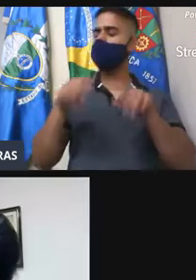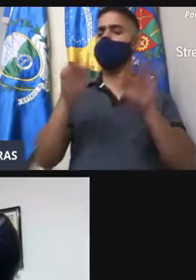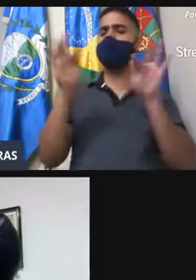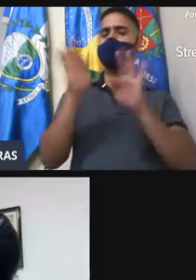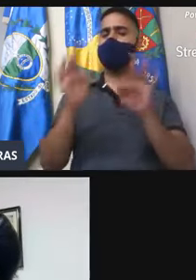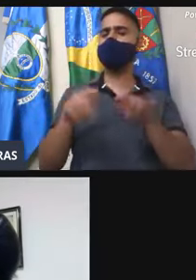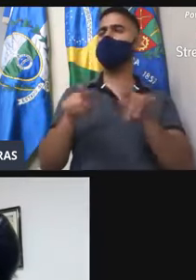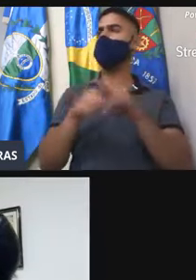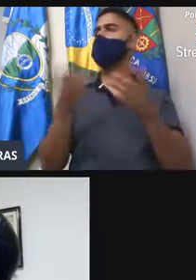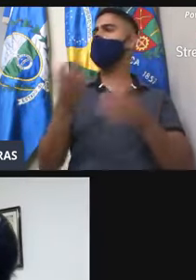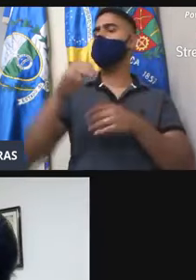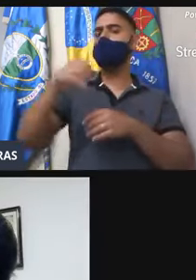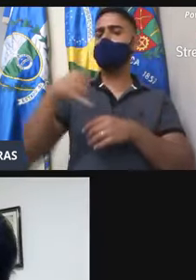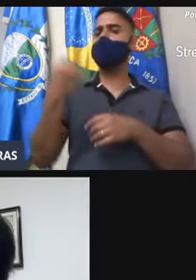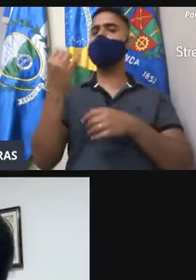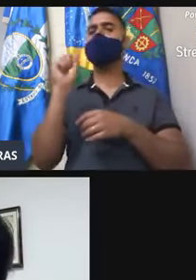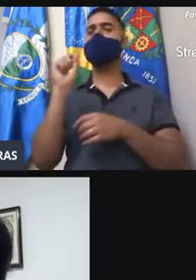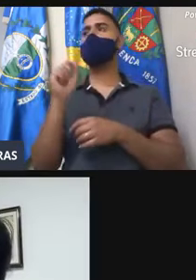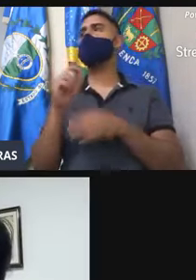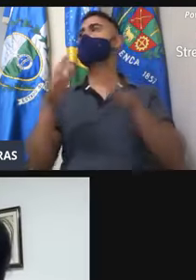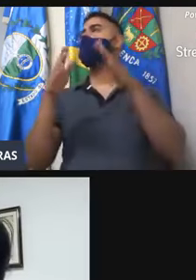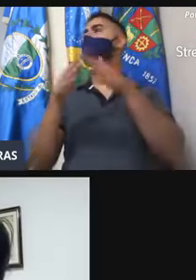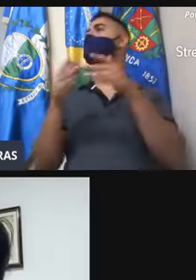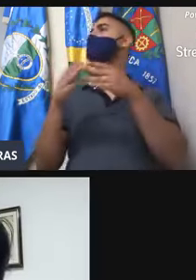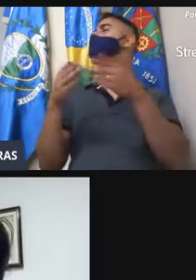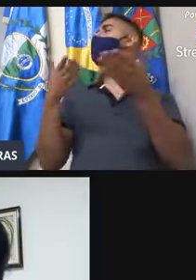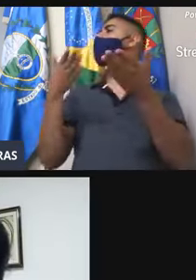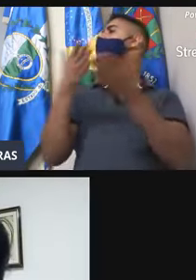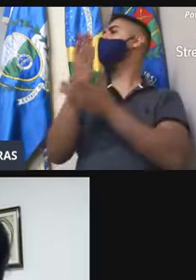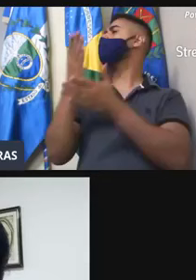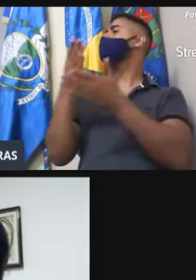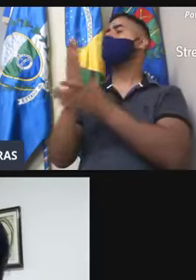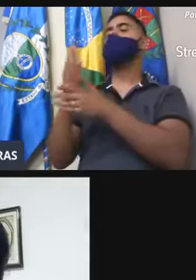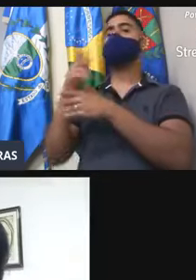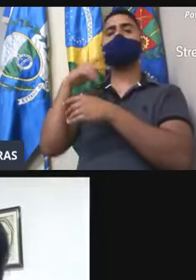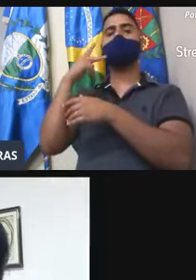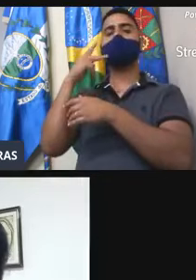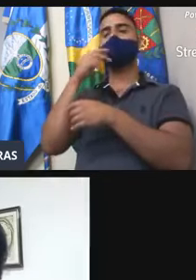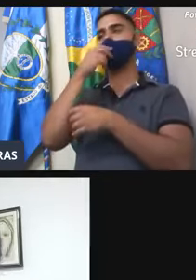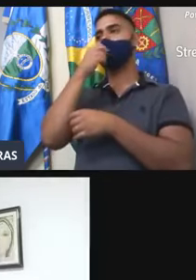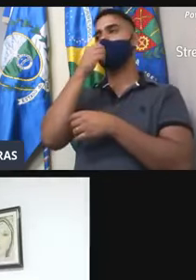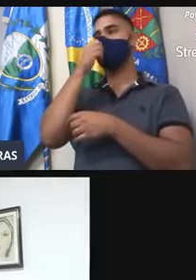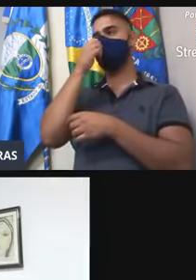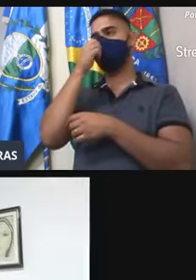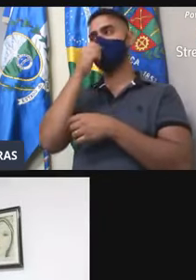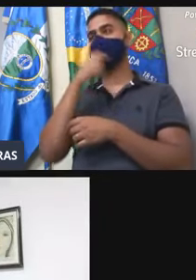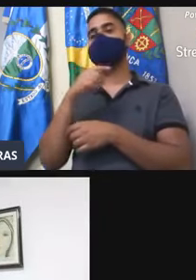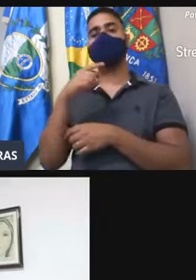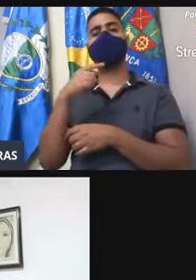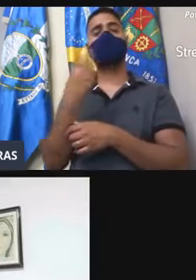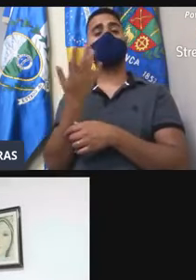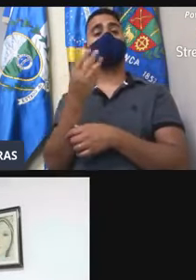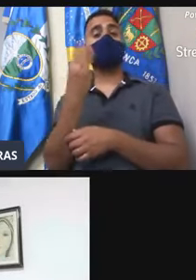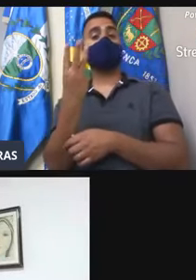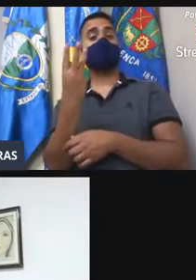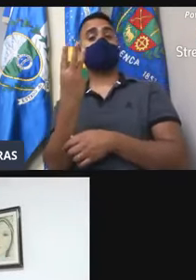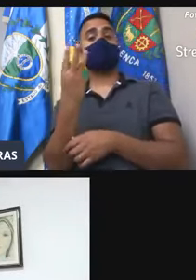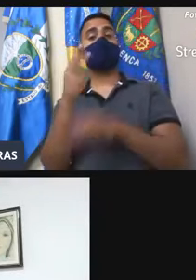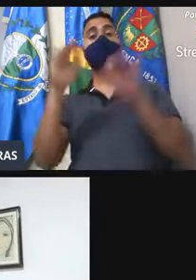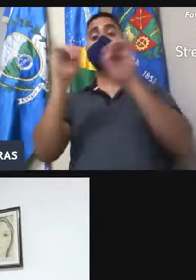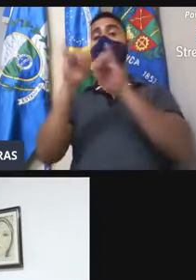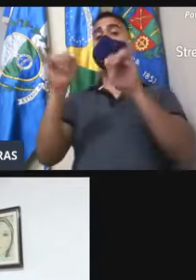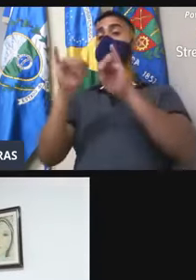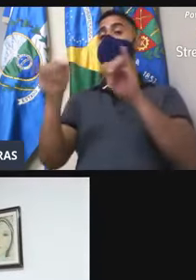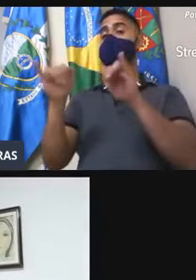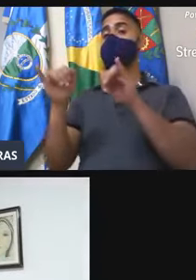Quero aproveitar para pedir aprovação dos nobres vereadores aqui. Quero dar três recados, um para o servidor